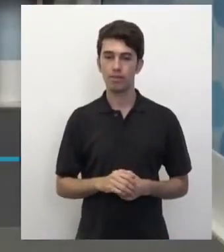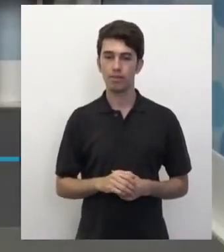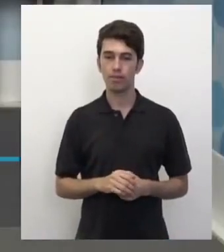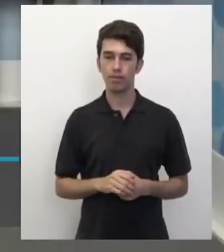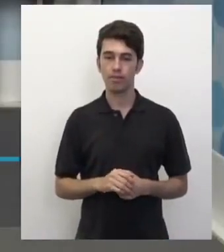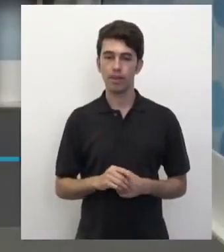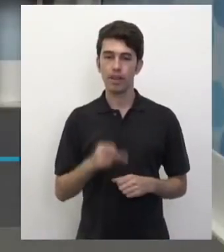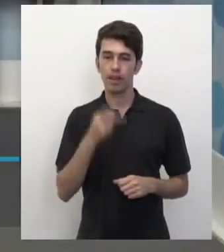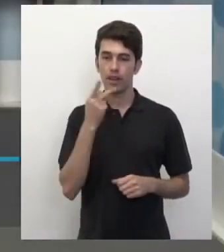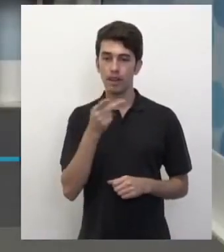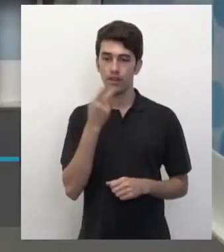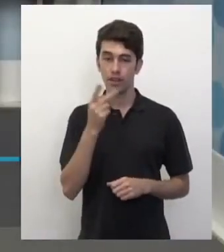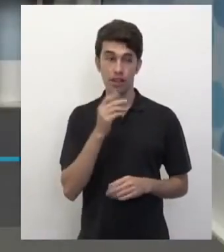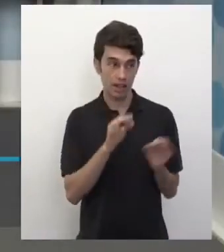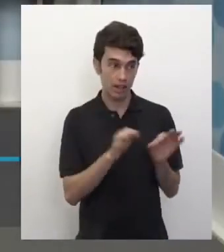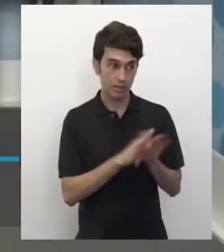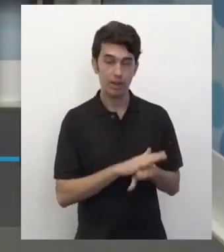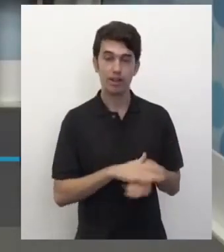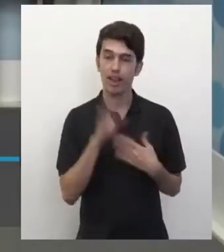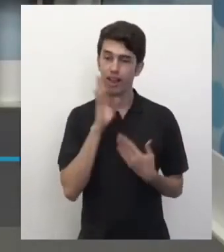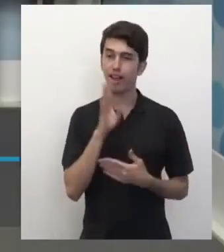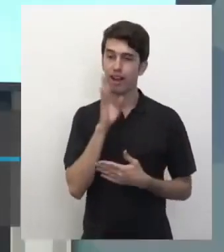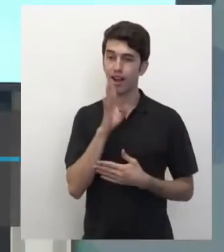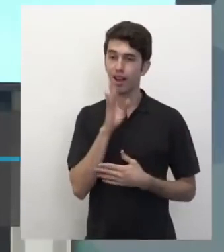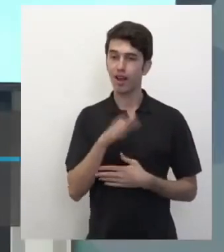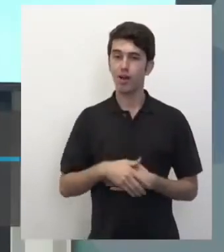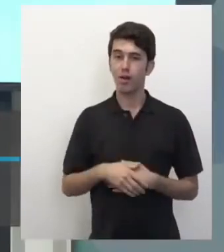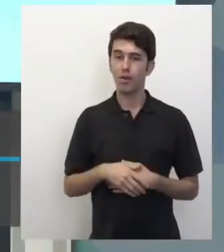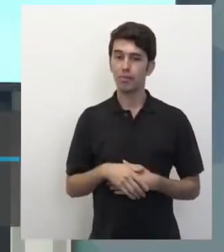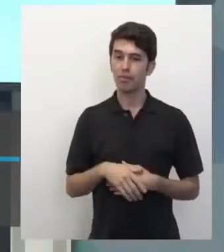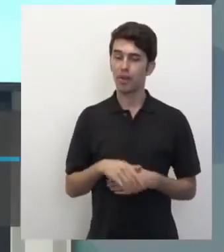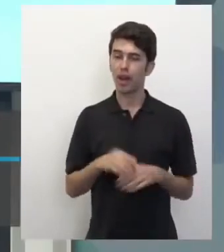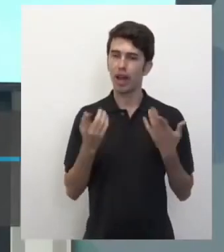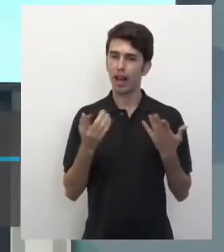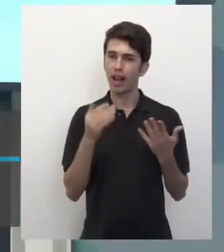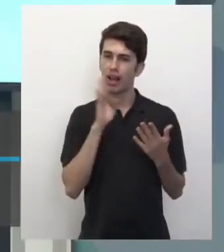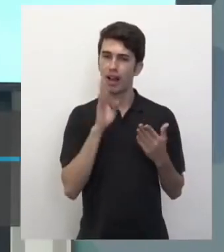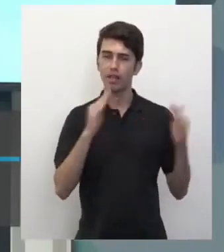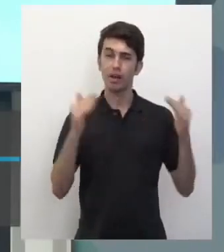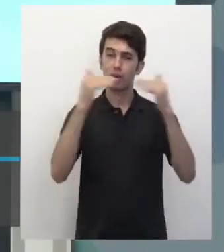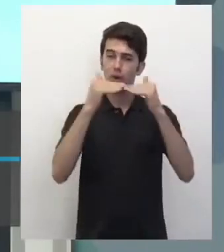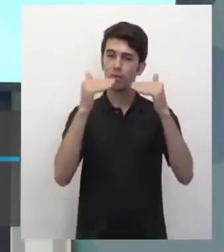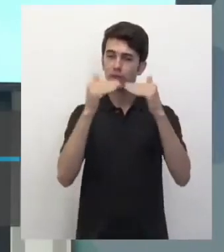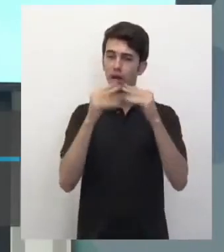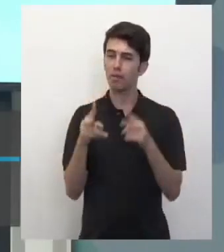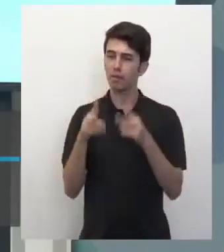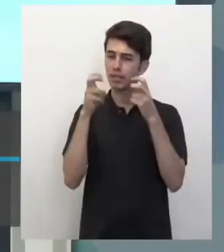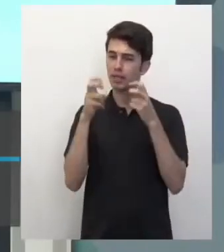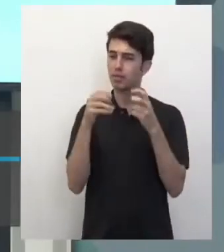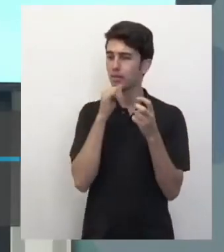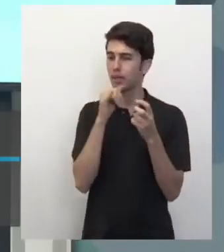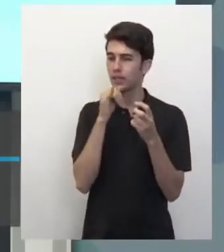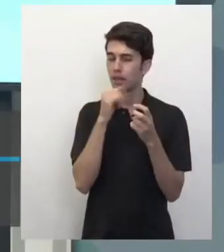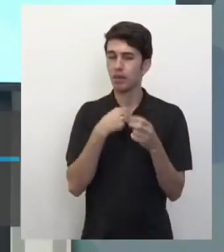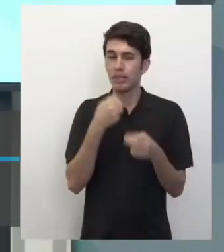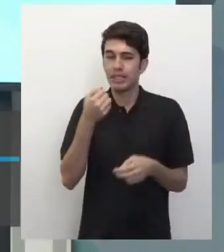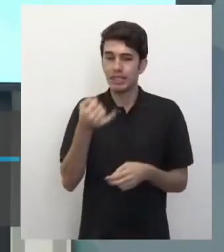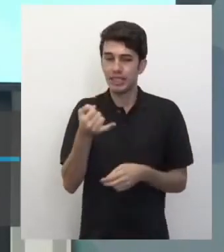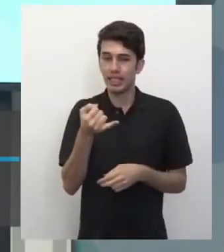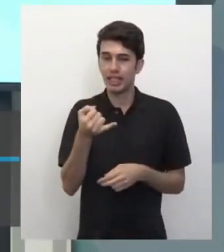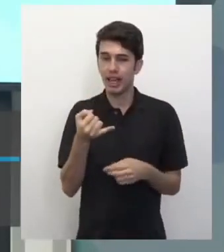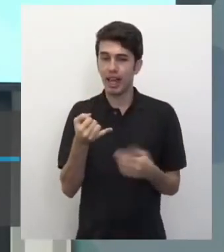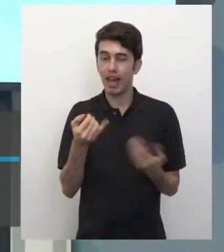É legal. Terminou aí? Terminei. Legal. O legal da proporção é perceber isso, né? Porque, assim, se as grandezas são